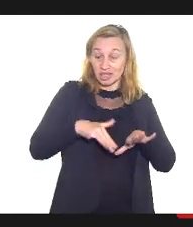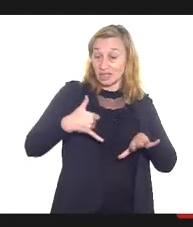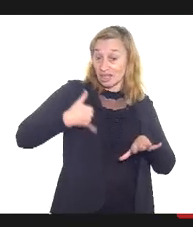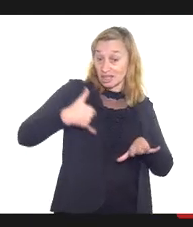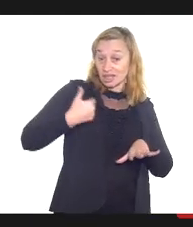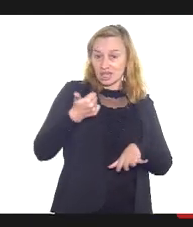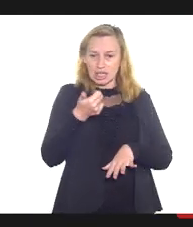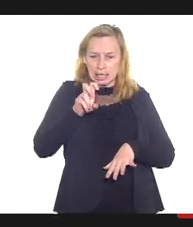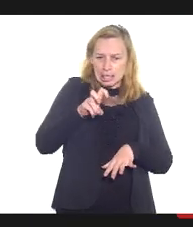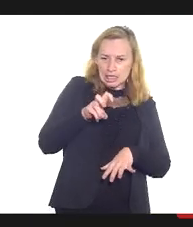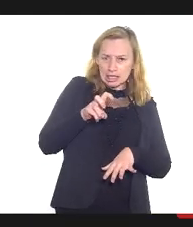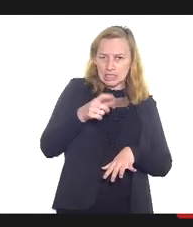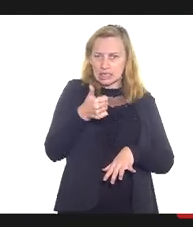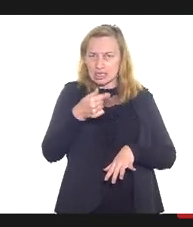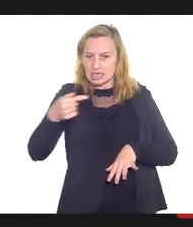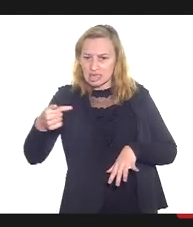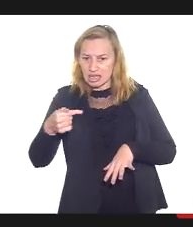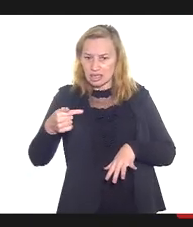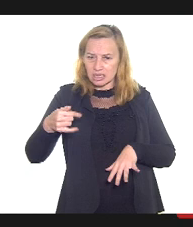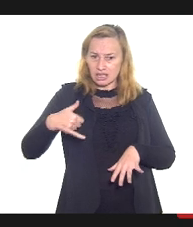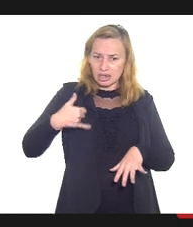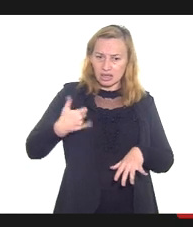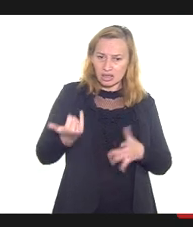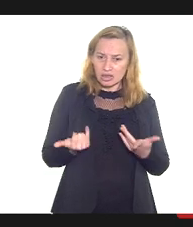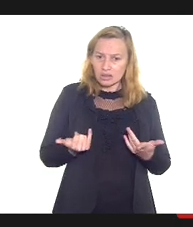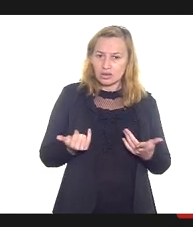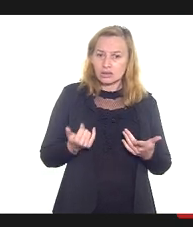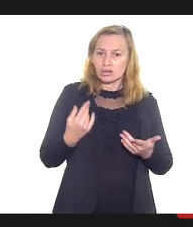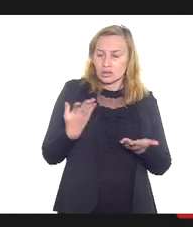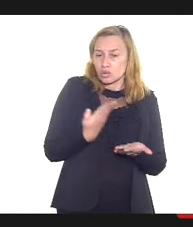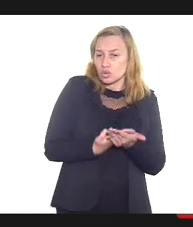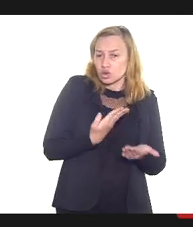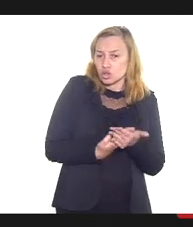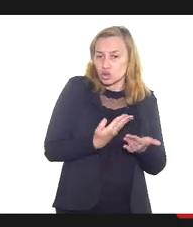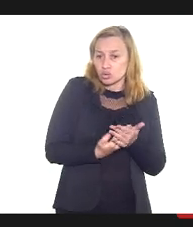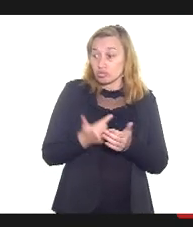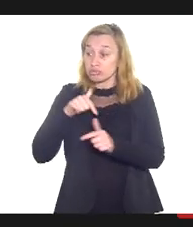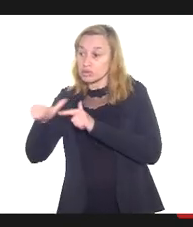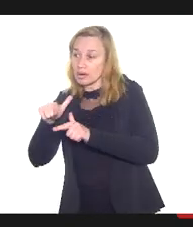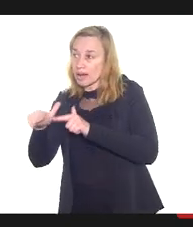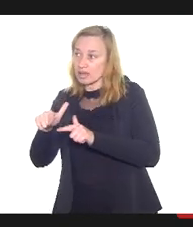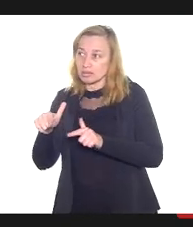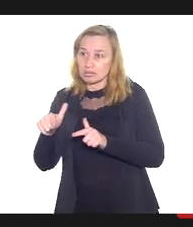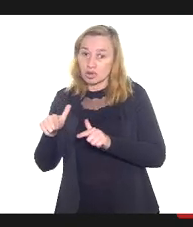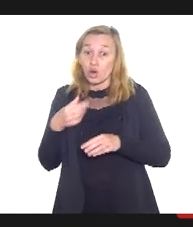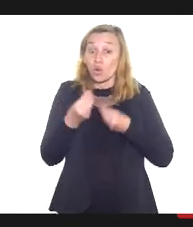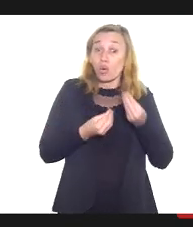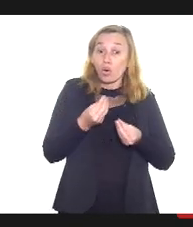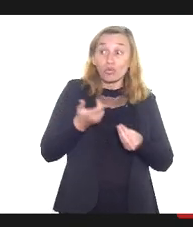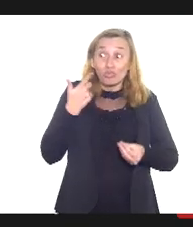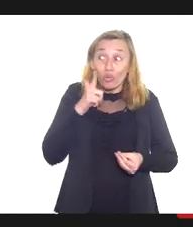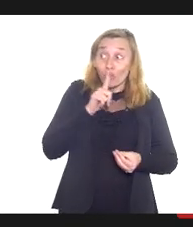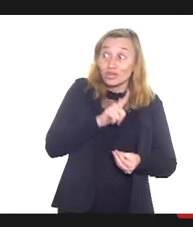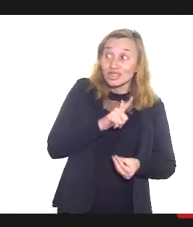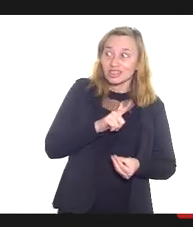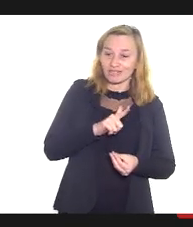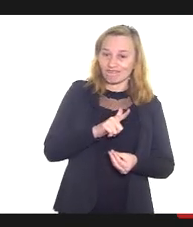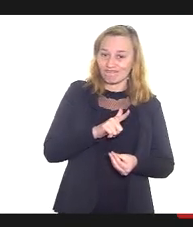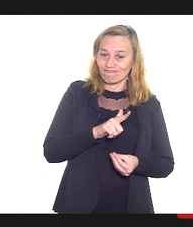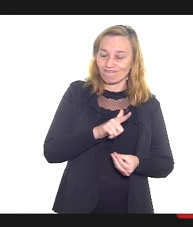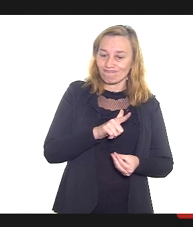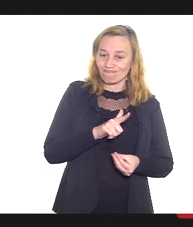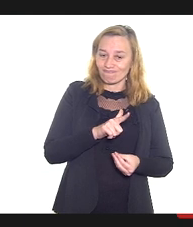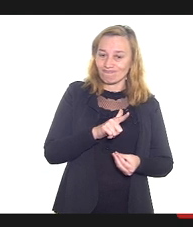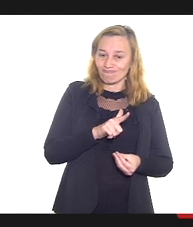de 15 a 17 anos, dividem a sua rotina entre estudo e trabalho. Então, como eles conseguiriam